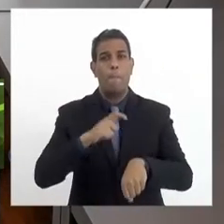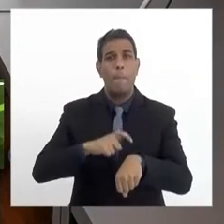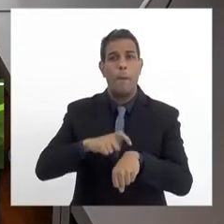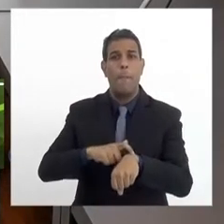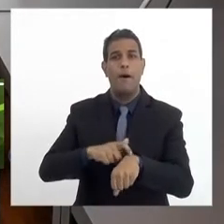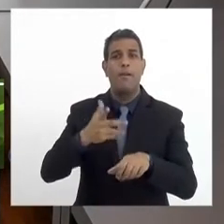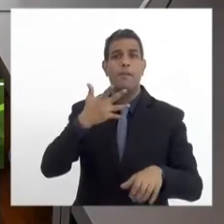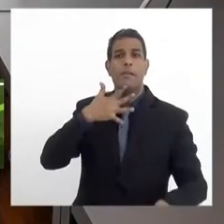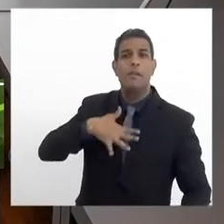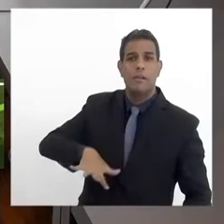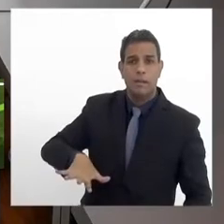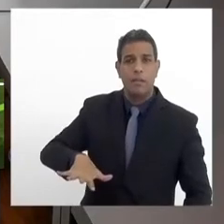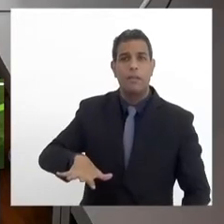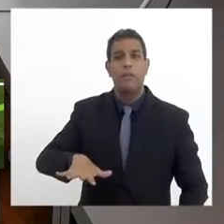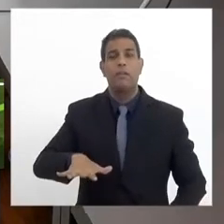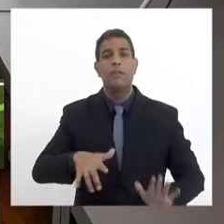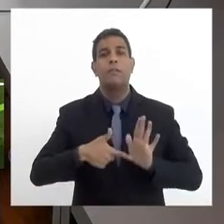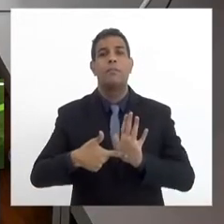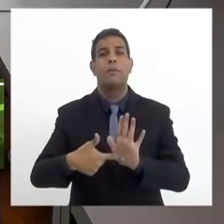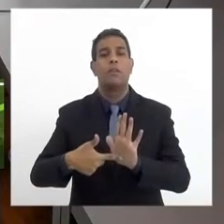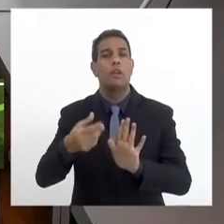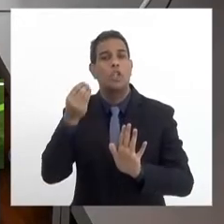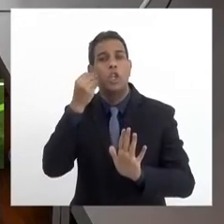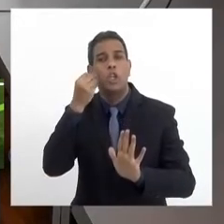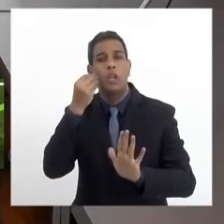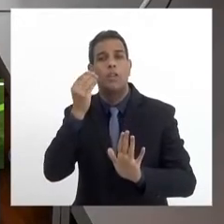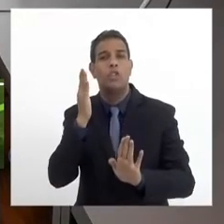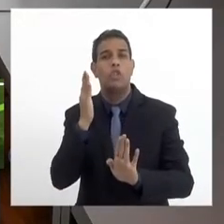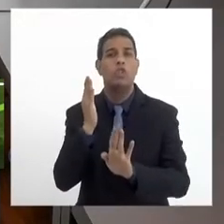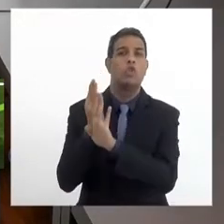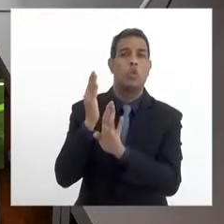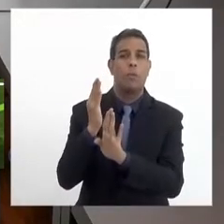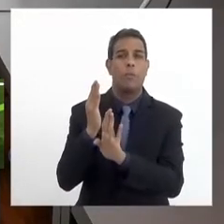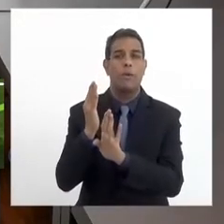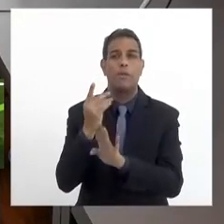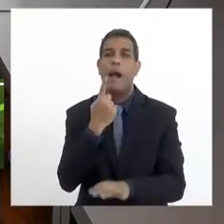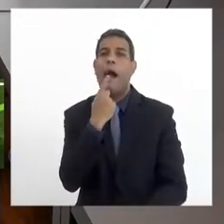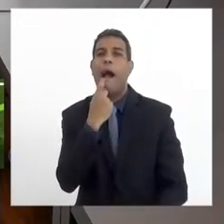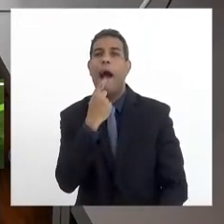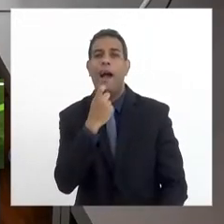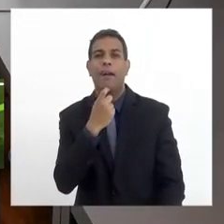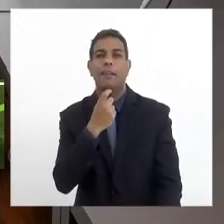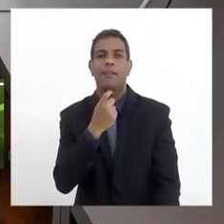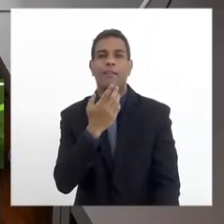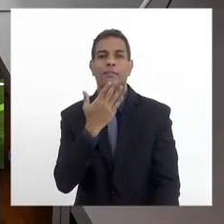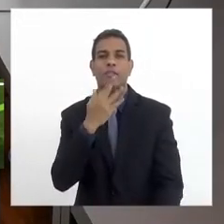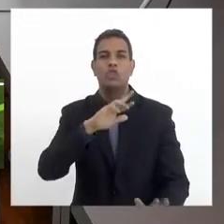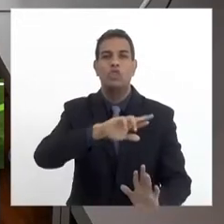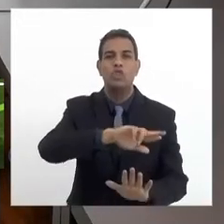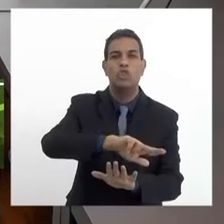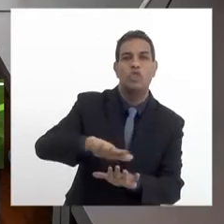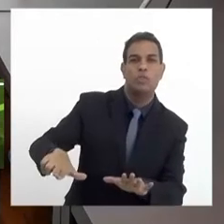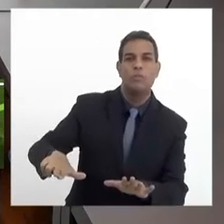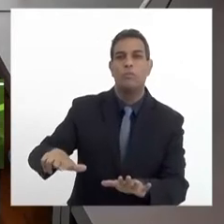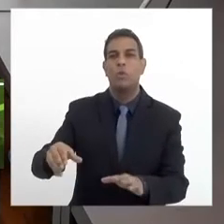a criança... fazer esse teste, de apresentar o teste de fator RH e tipo